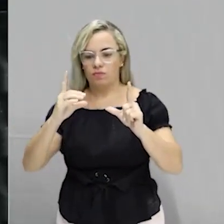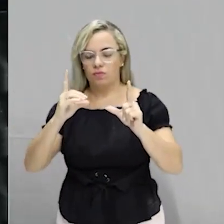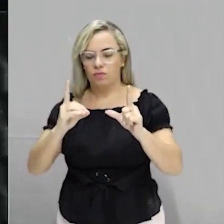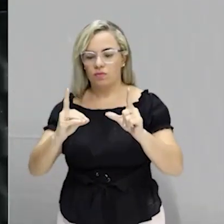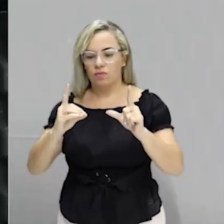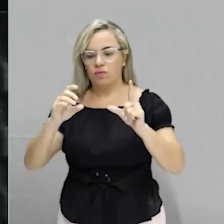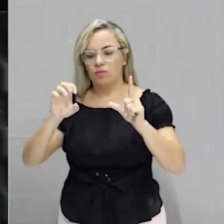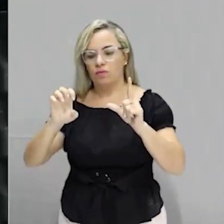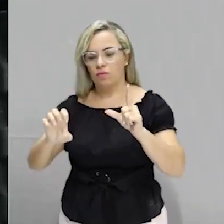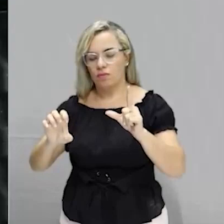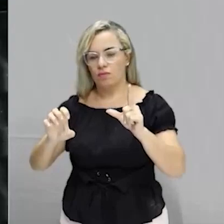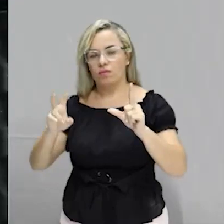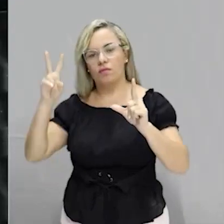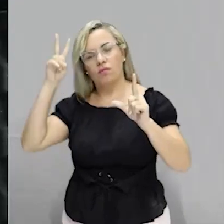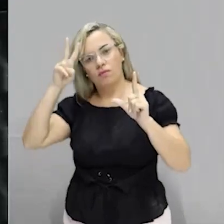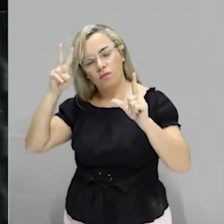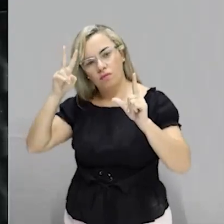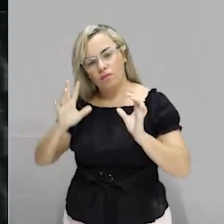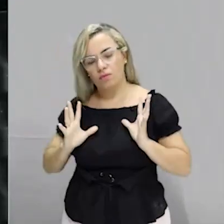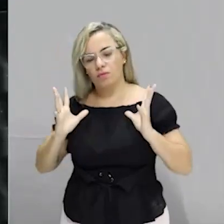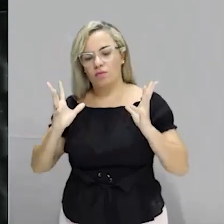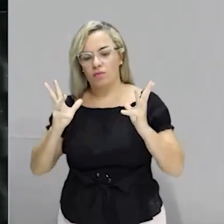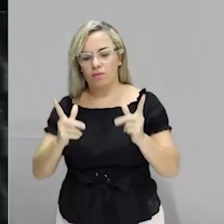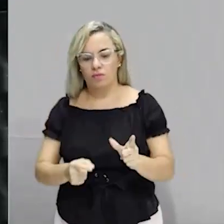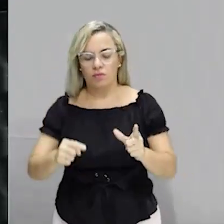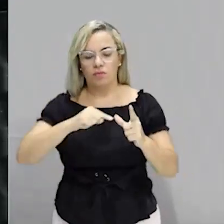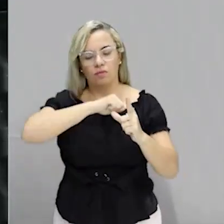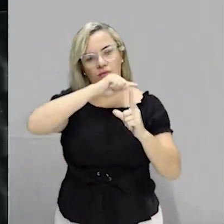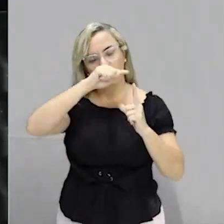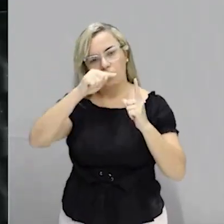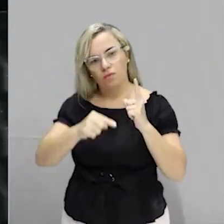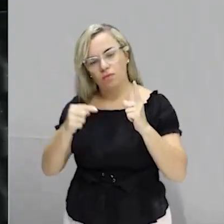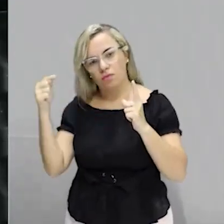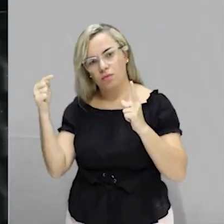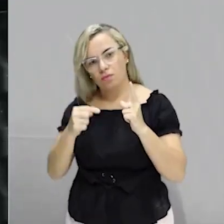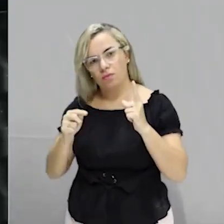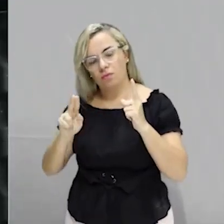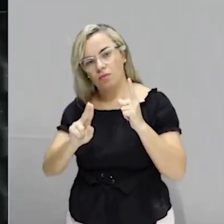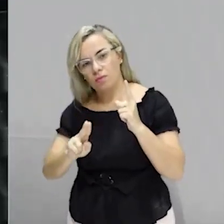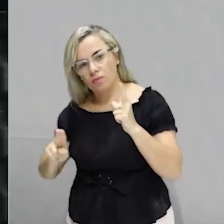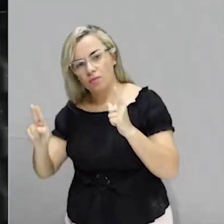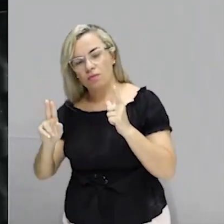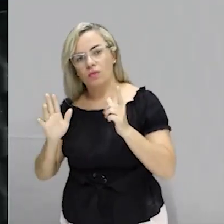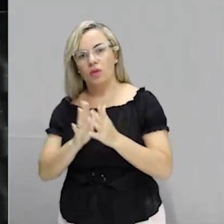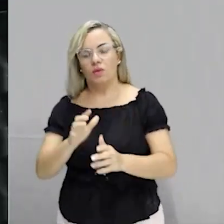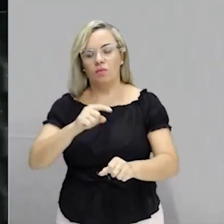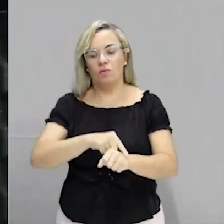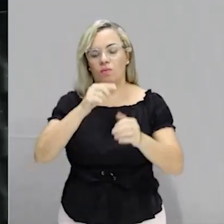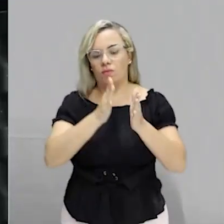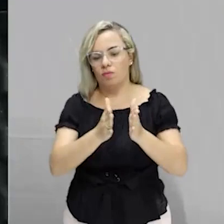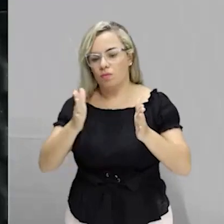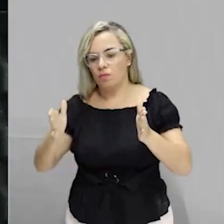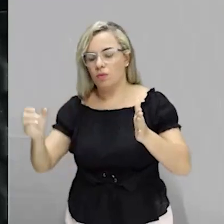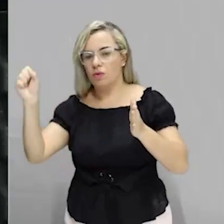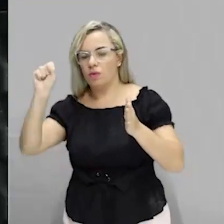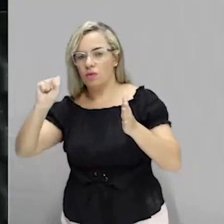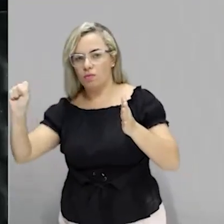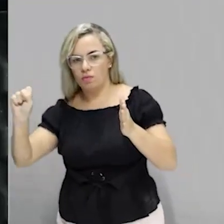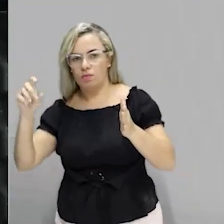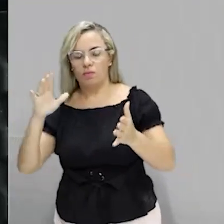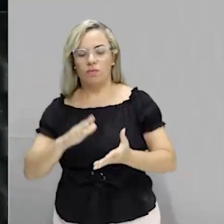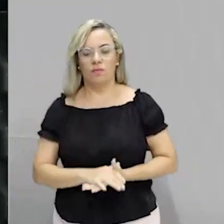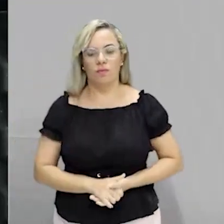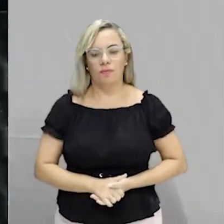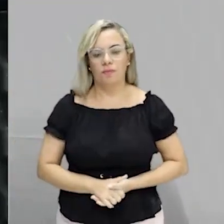4,5 e 4,4. Lembrando que todas essas opções aqui estão na unidade de medida tempo e aqui em segundo, tá bom?